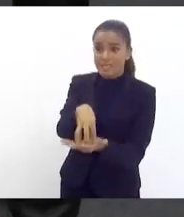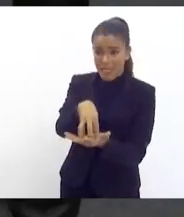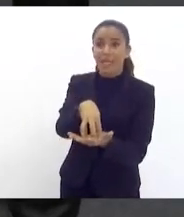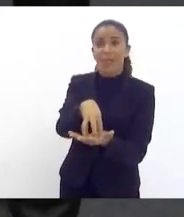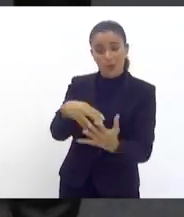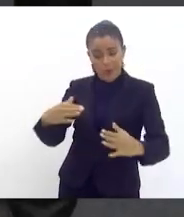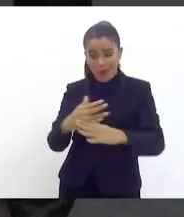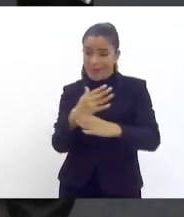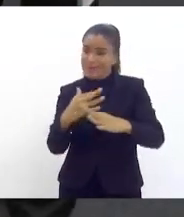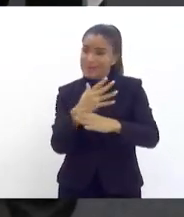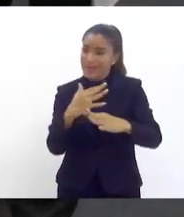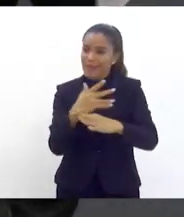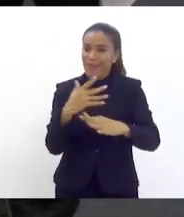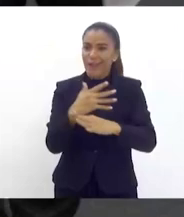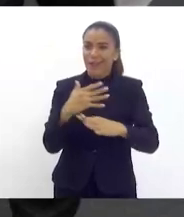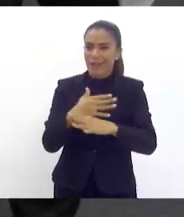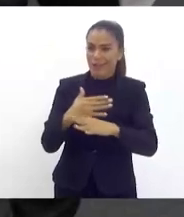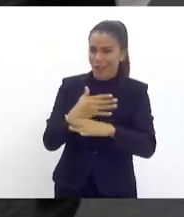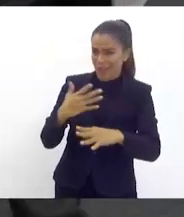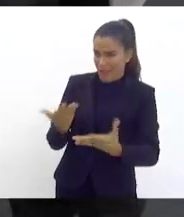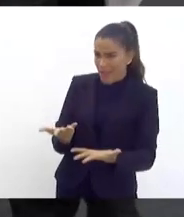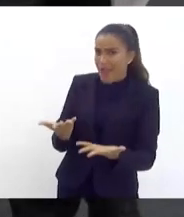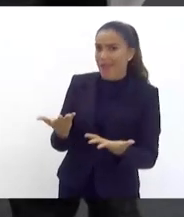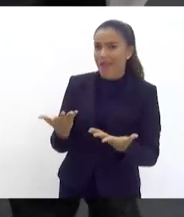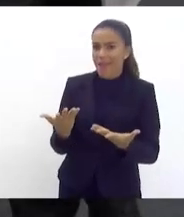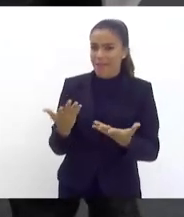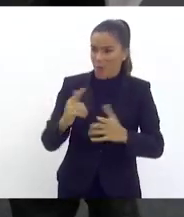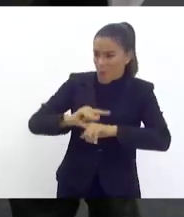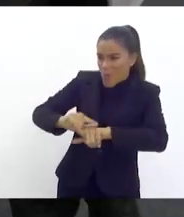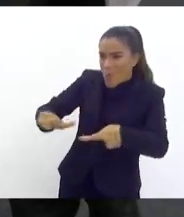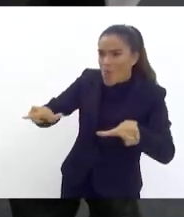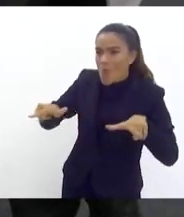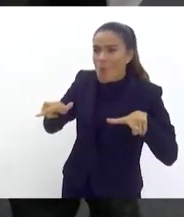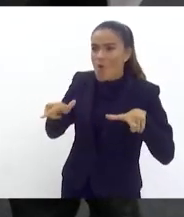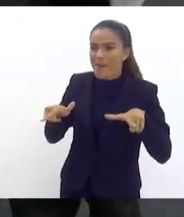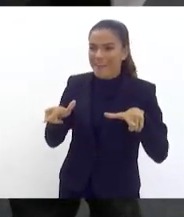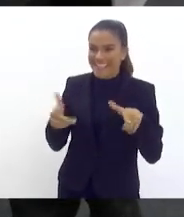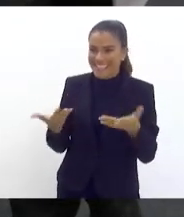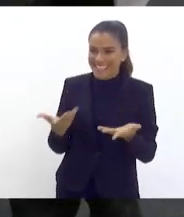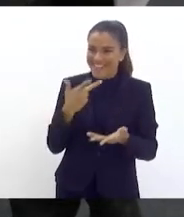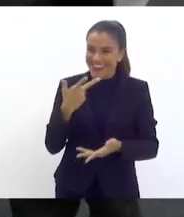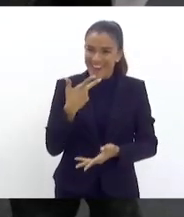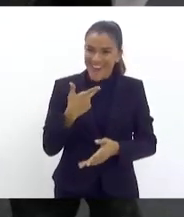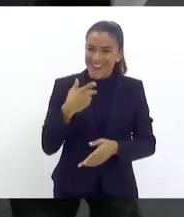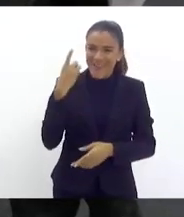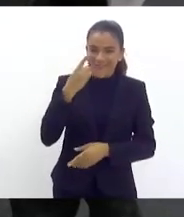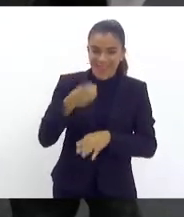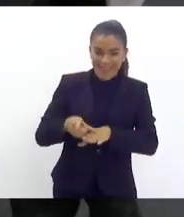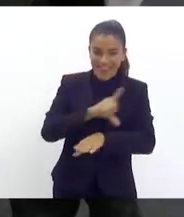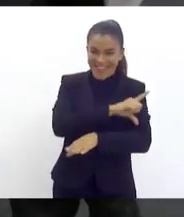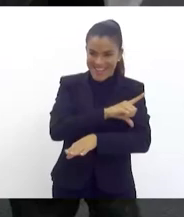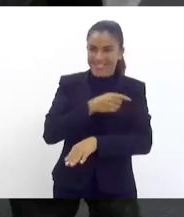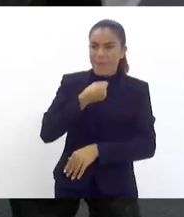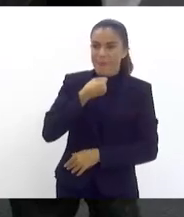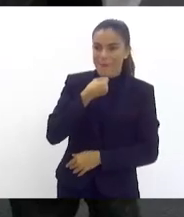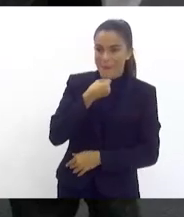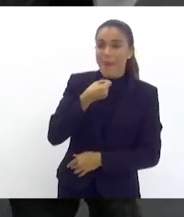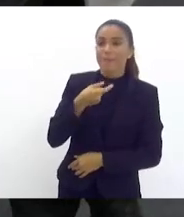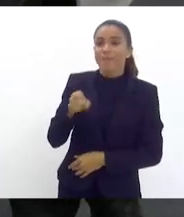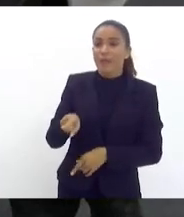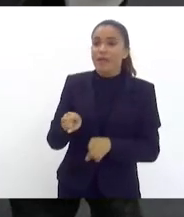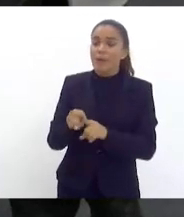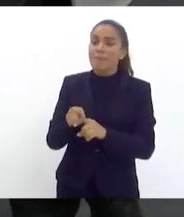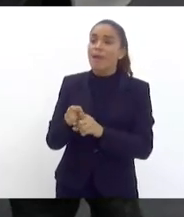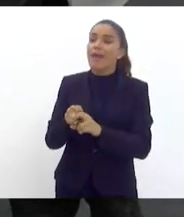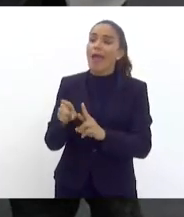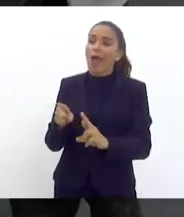que é extremamente esvaziado, como foi dito aqui pelo deputado que me antecedeu, mas é também um